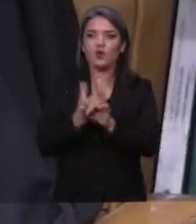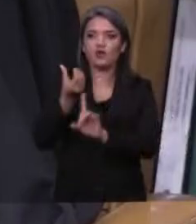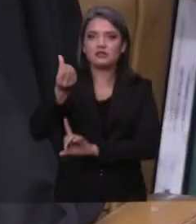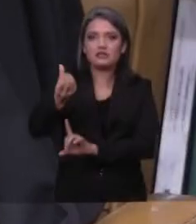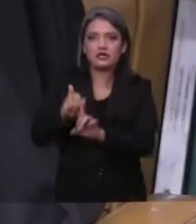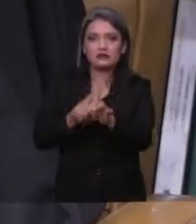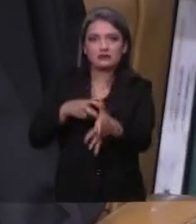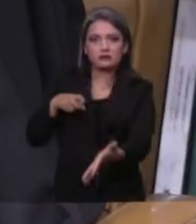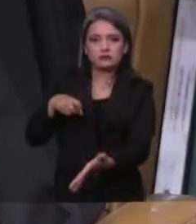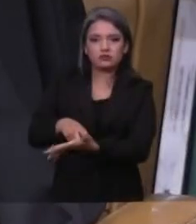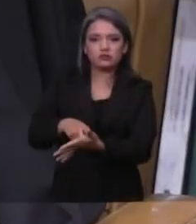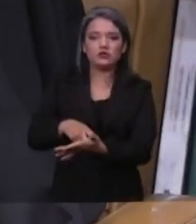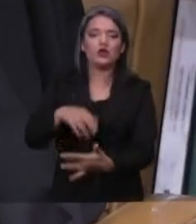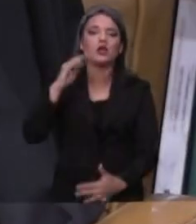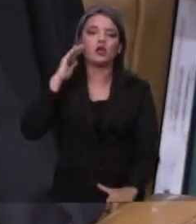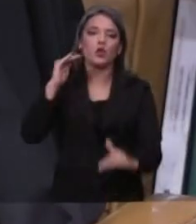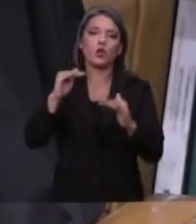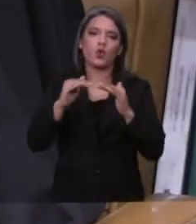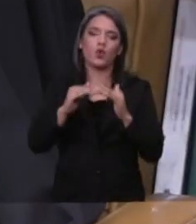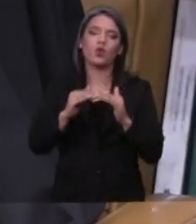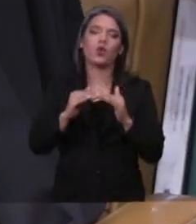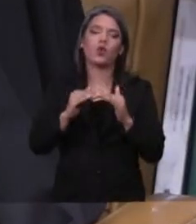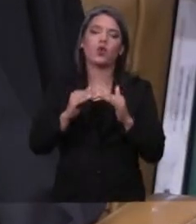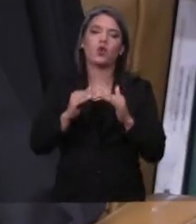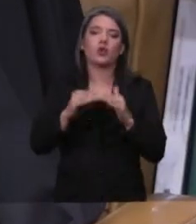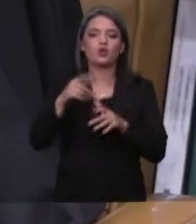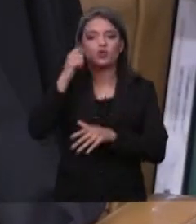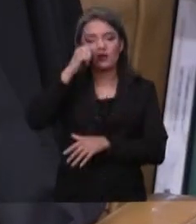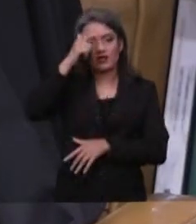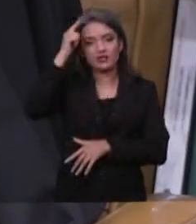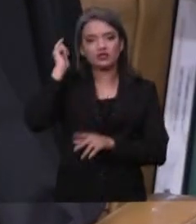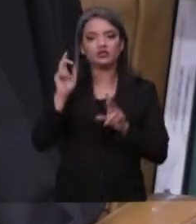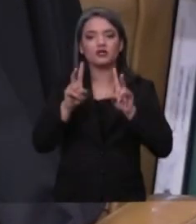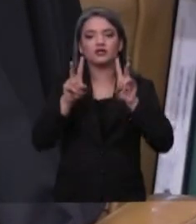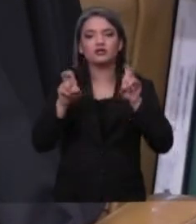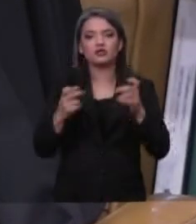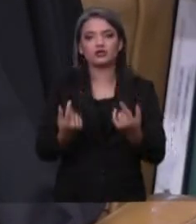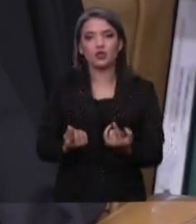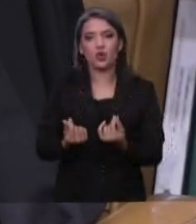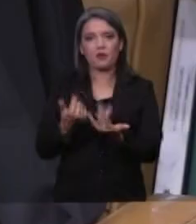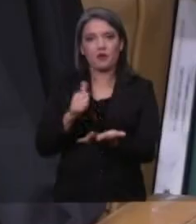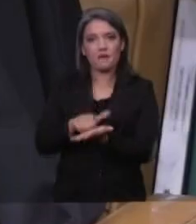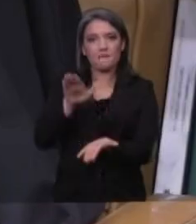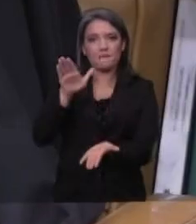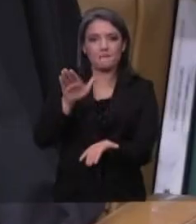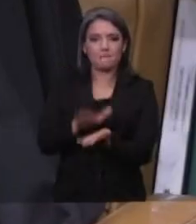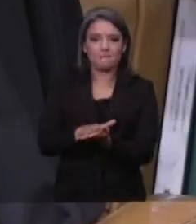relator relativamente à aplicação da multa